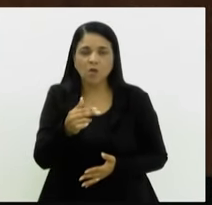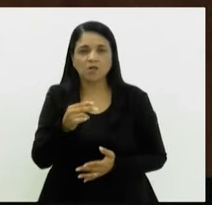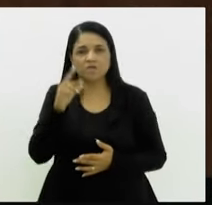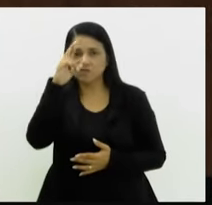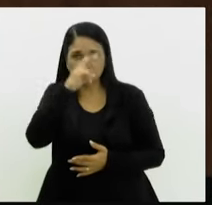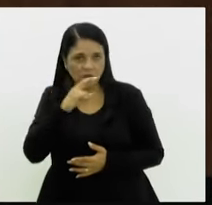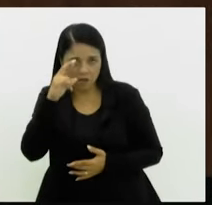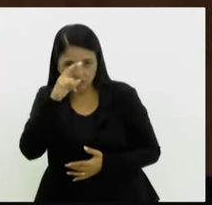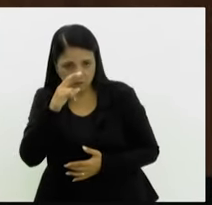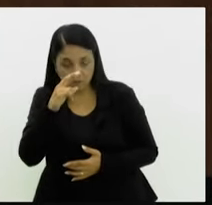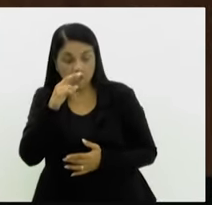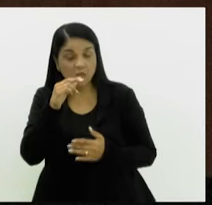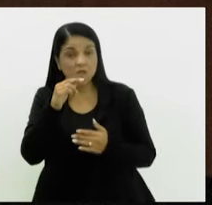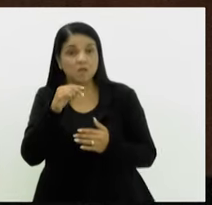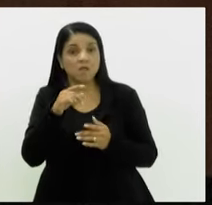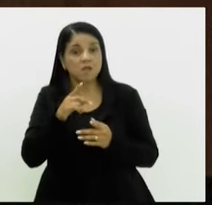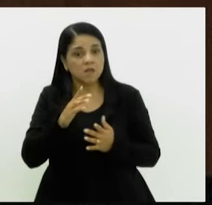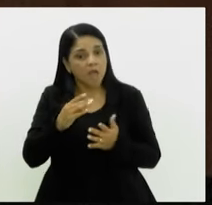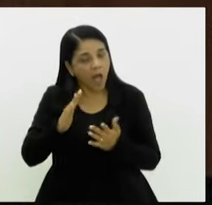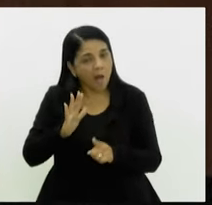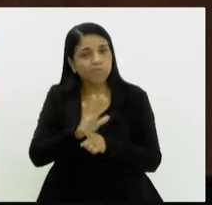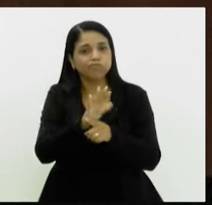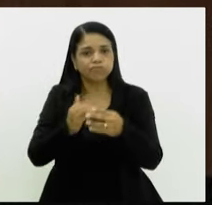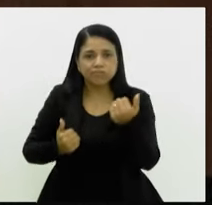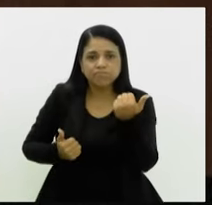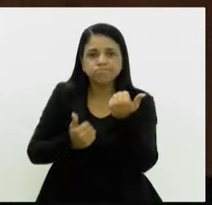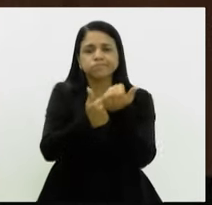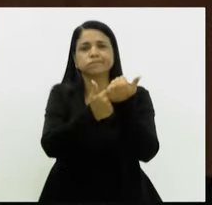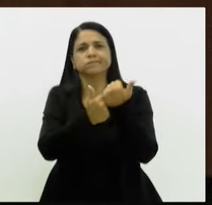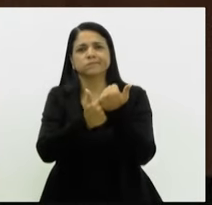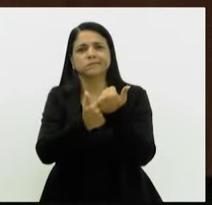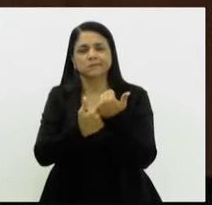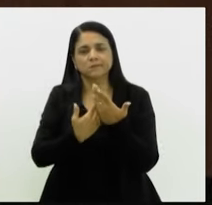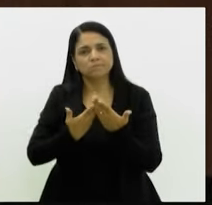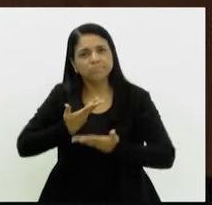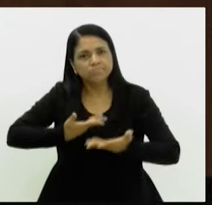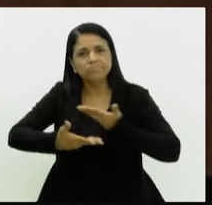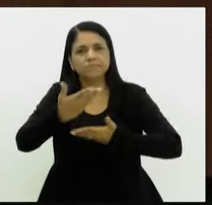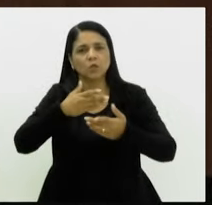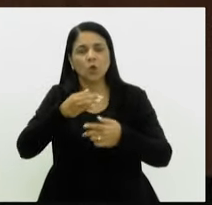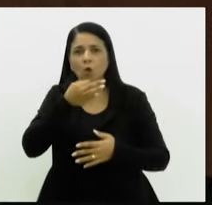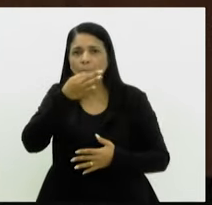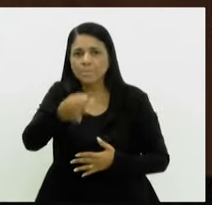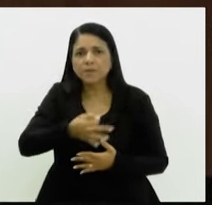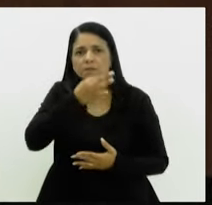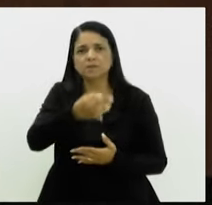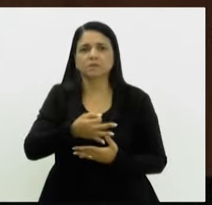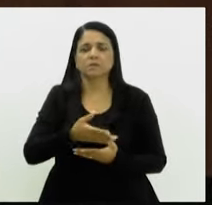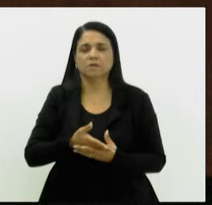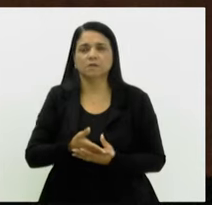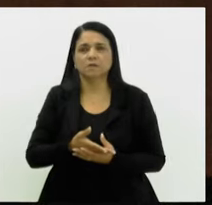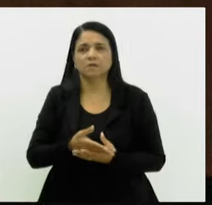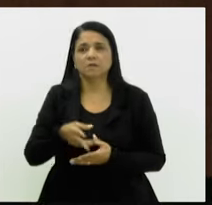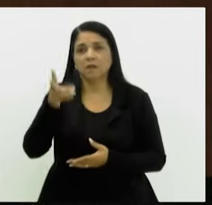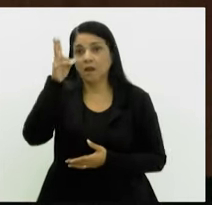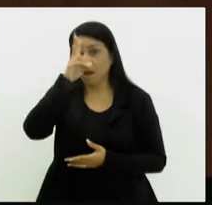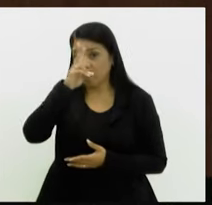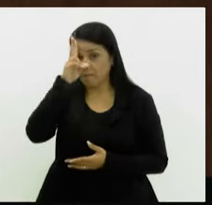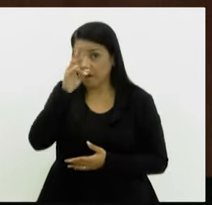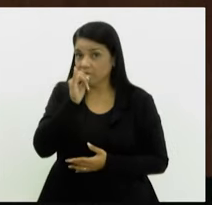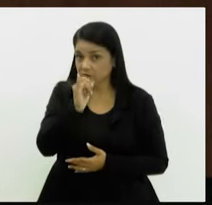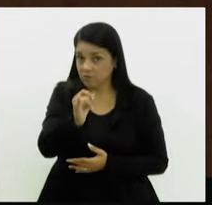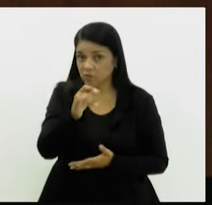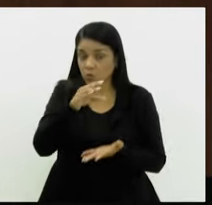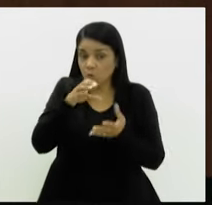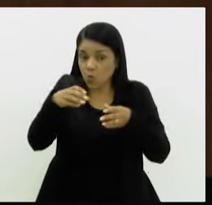fiscaliza, ele tem que ser aquele que contribui, que ajuda, colabora, opina, não é? E lembrando que isto é um